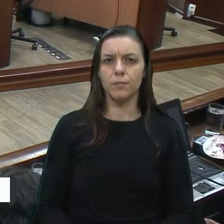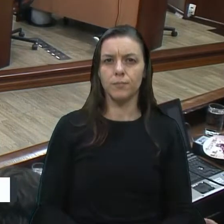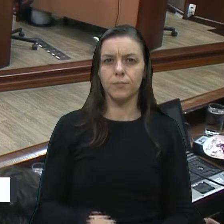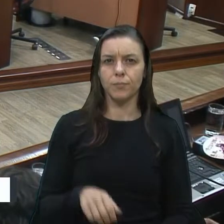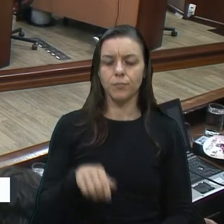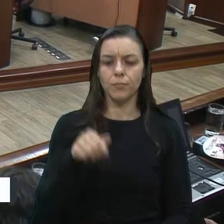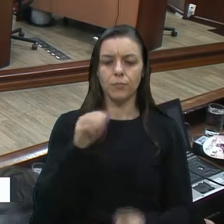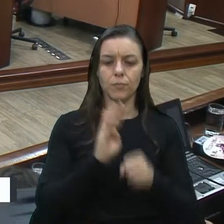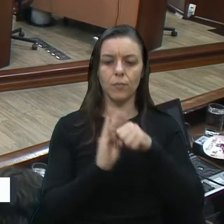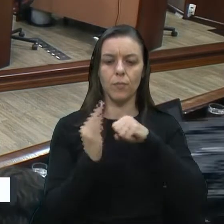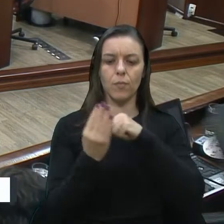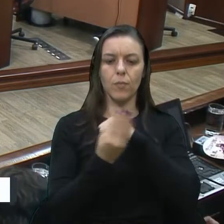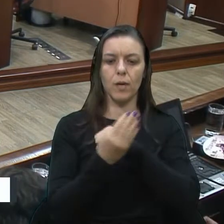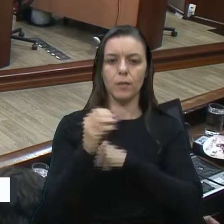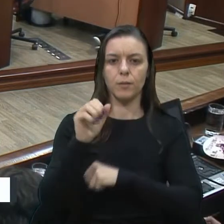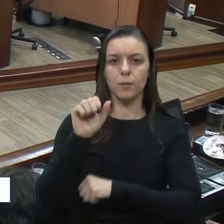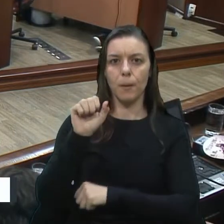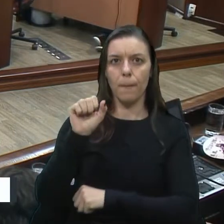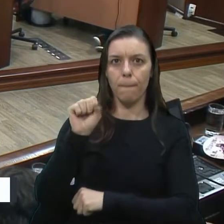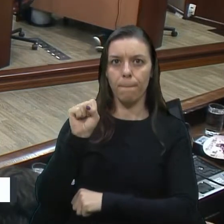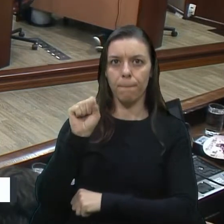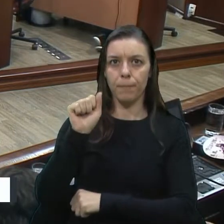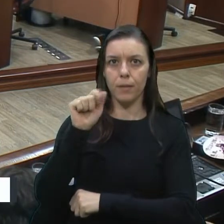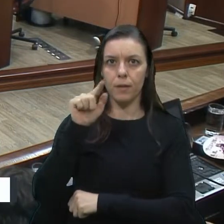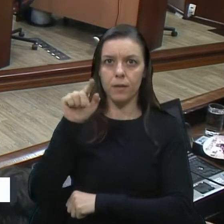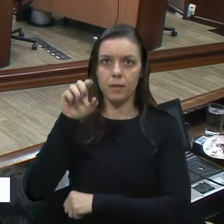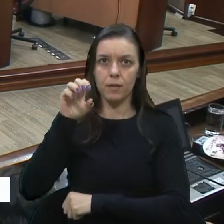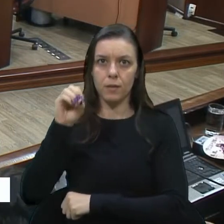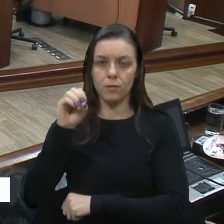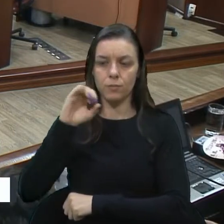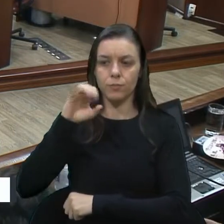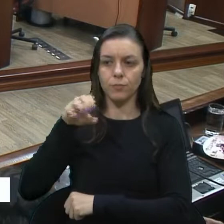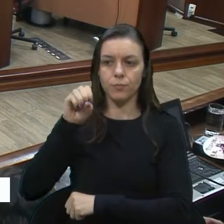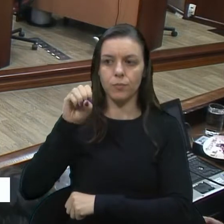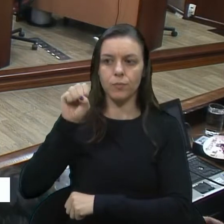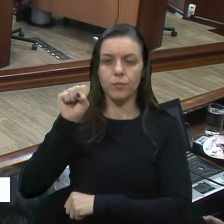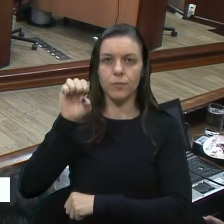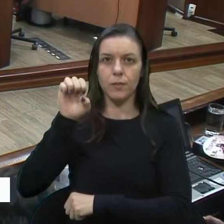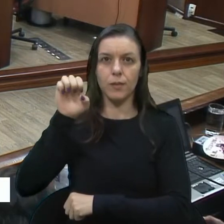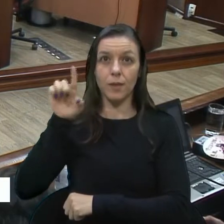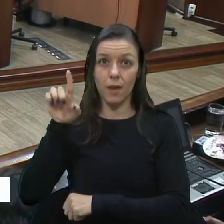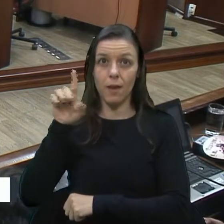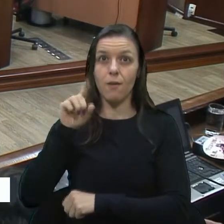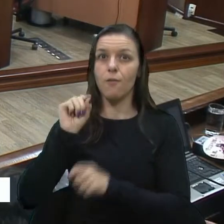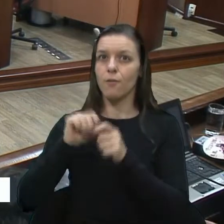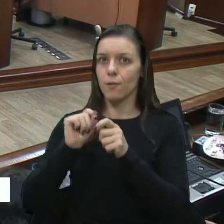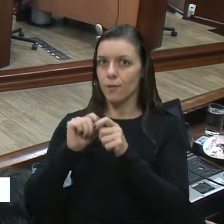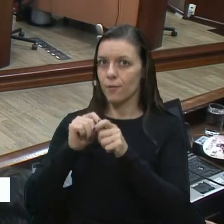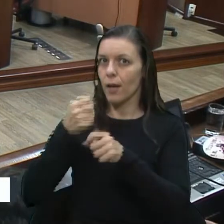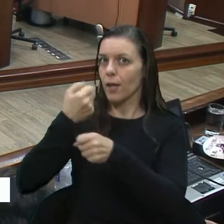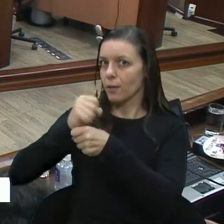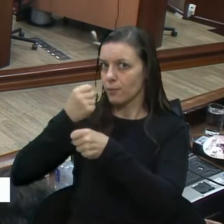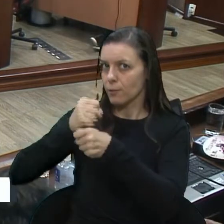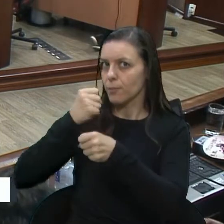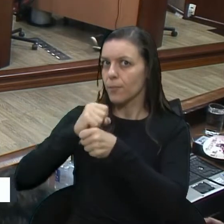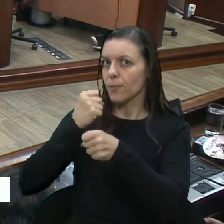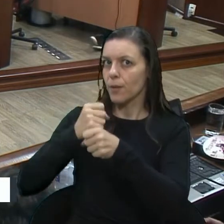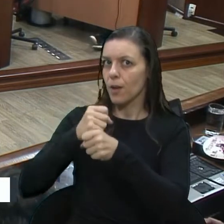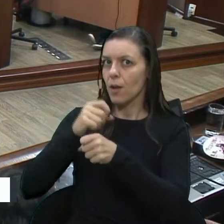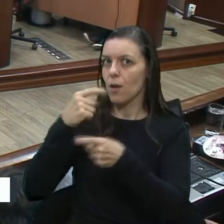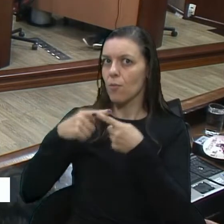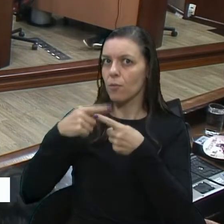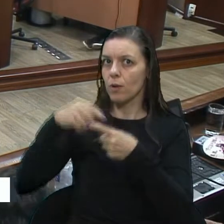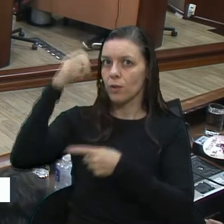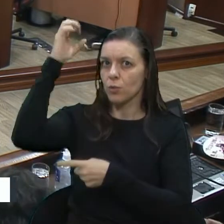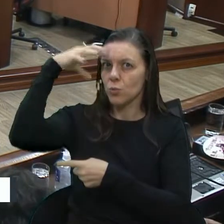Santa Catarina, foi feito o quê? Lá na Mário Lopes, aquele piscinão, ajudou bastante lá na